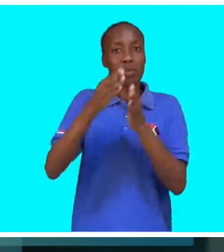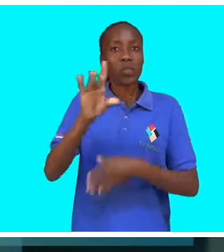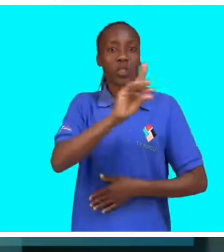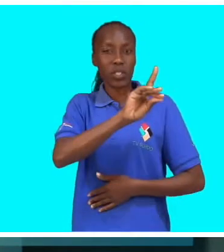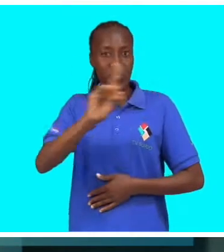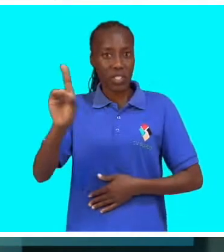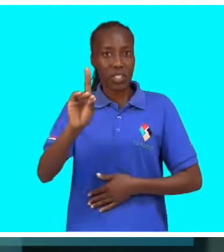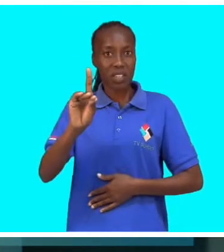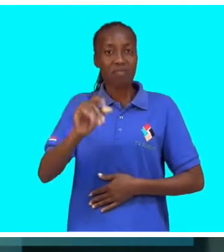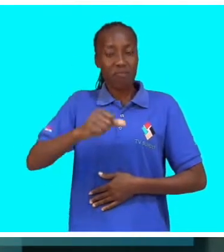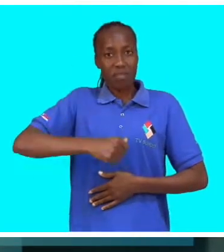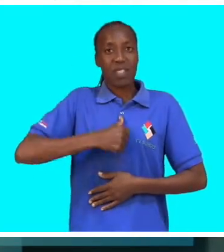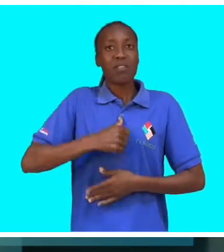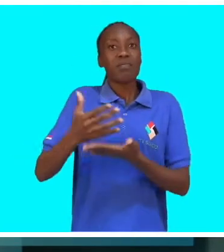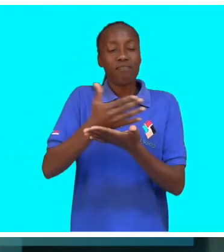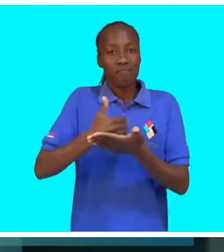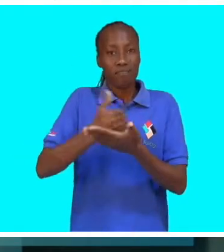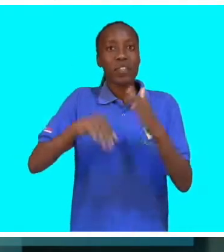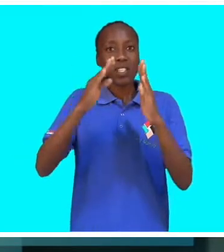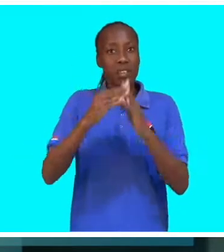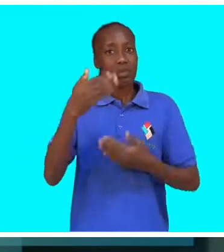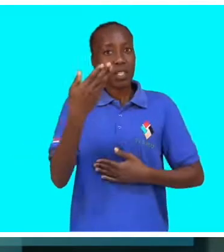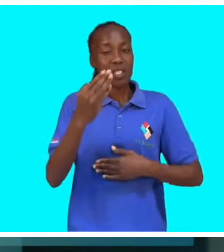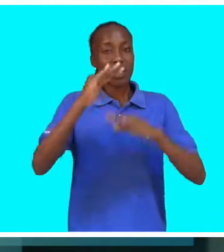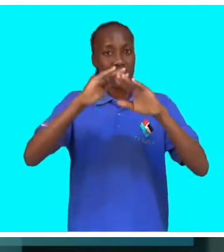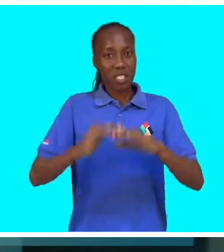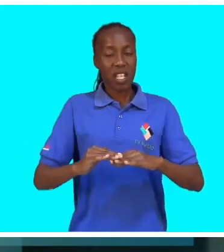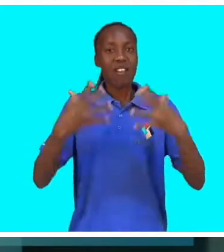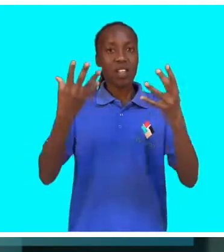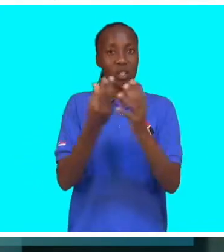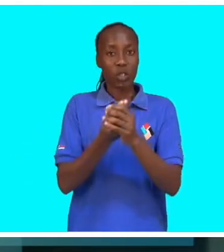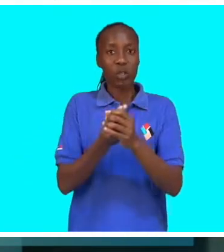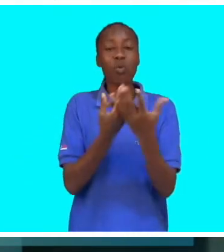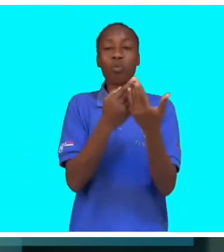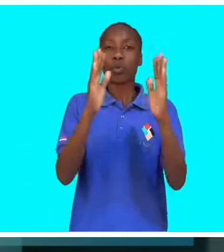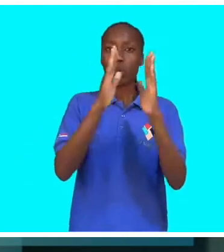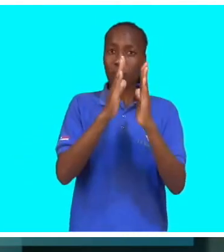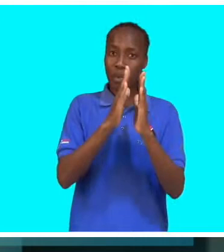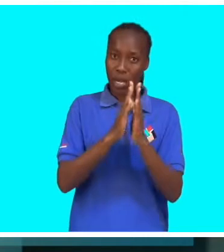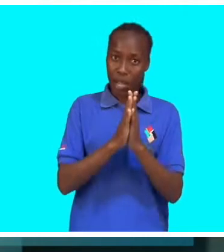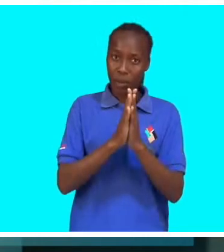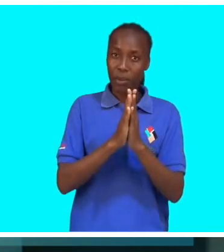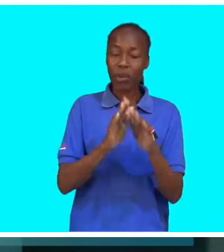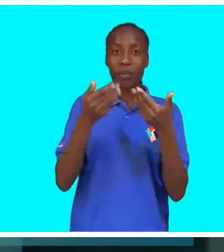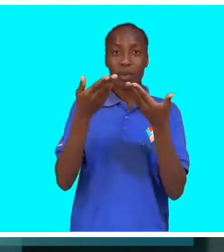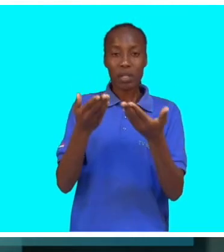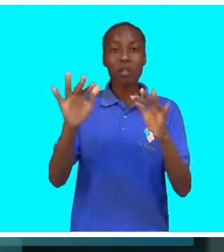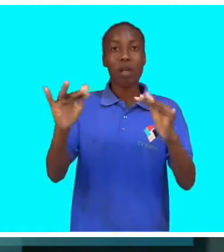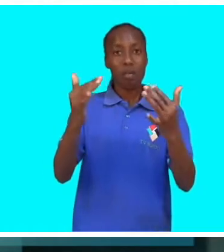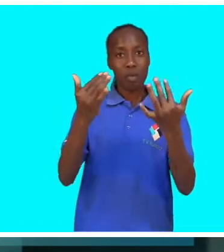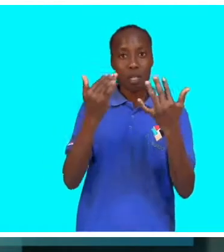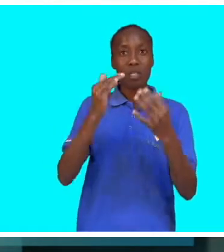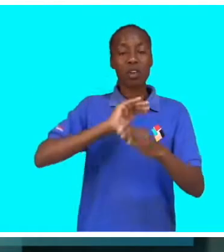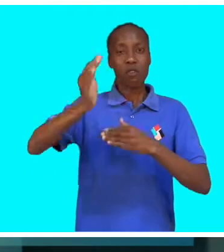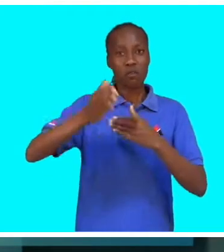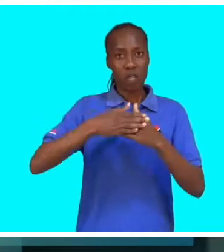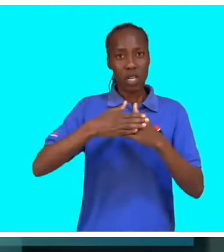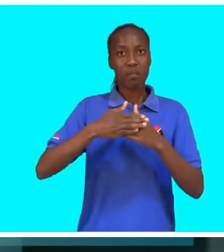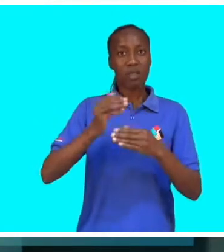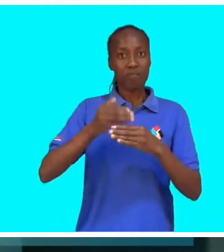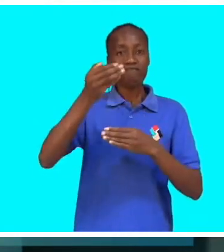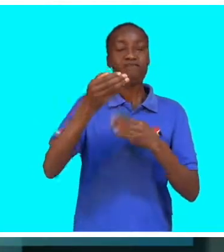deficiência na sua renda em casa. Para você que esteve na nossa companhia, o nosso muito obrigado pela sua audiência, nós voltamos